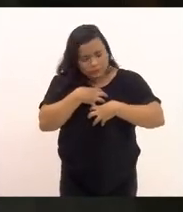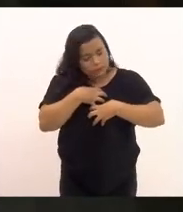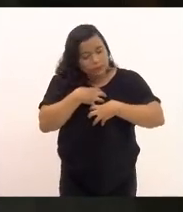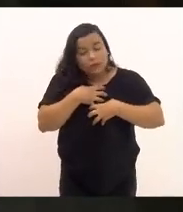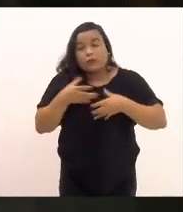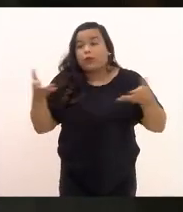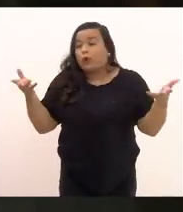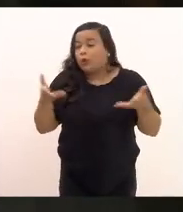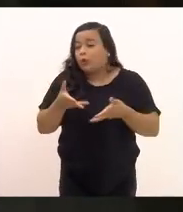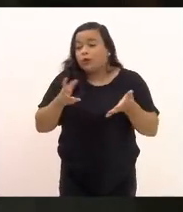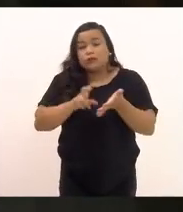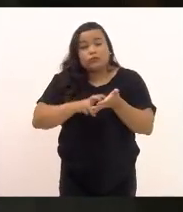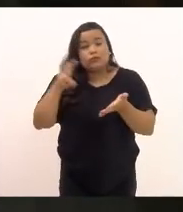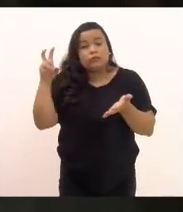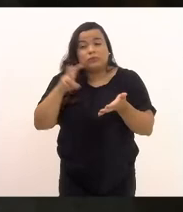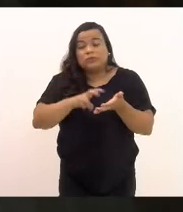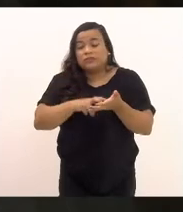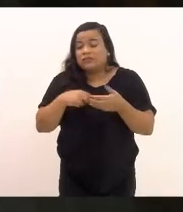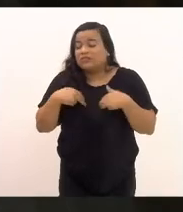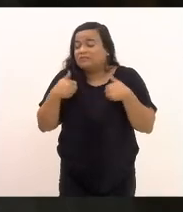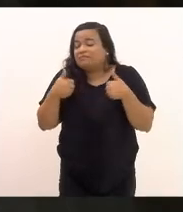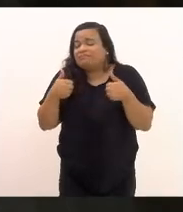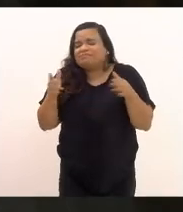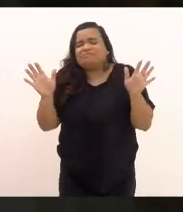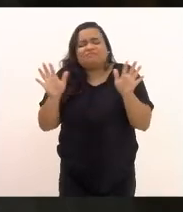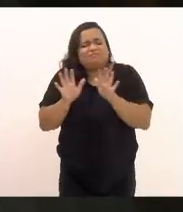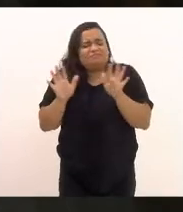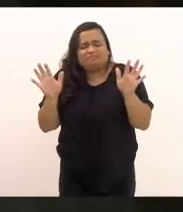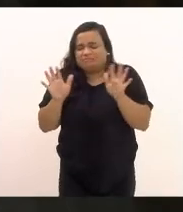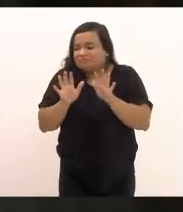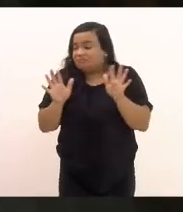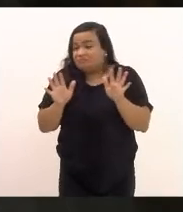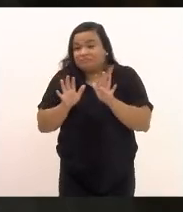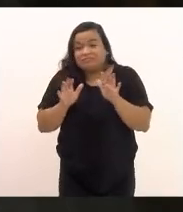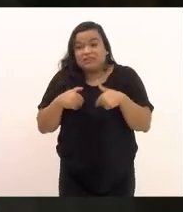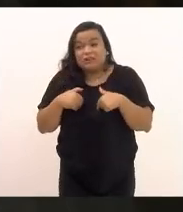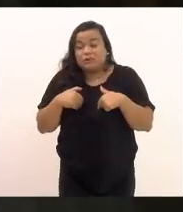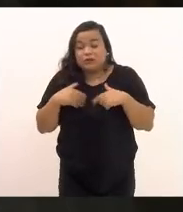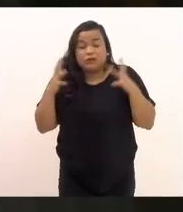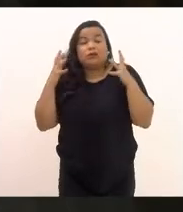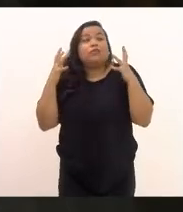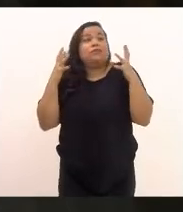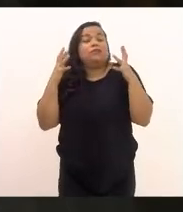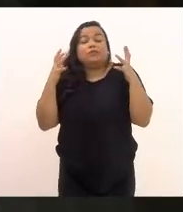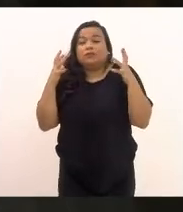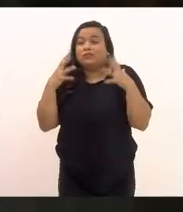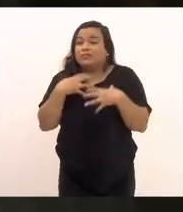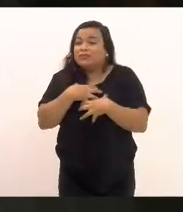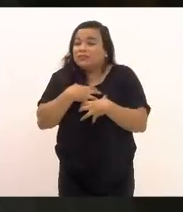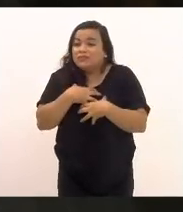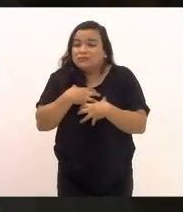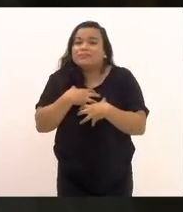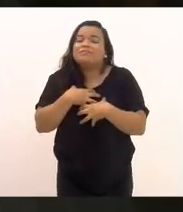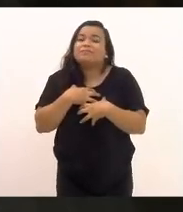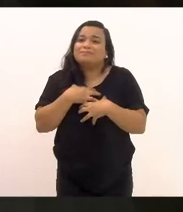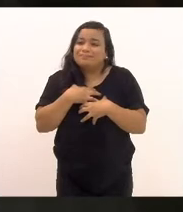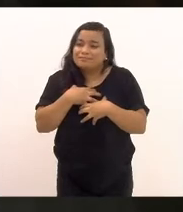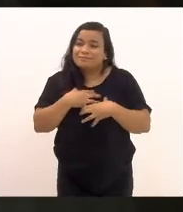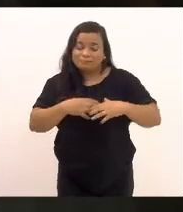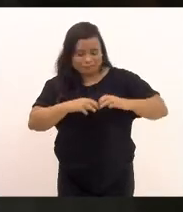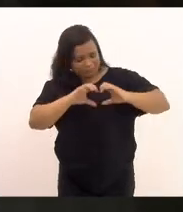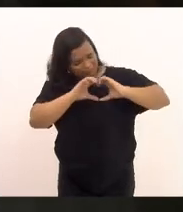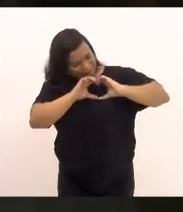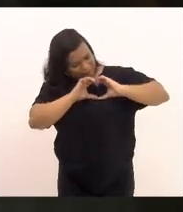dia em estado de choque e com o